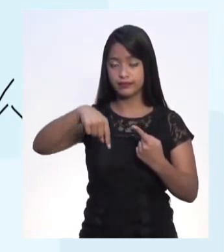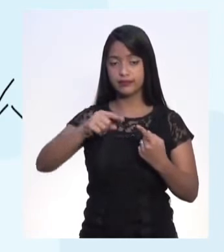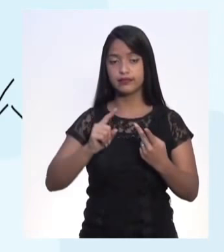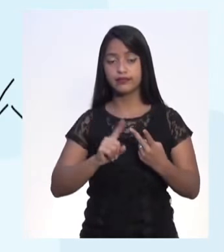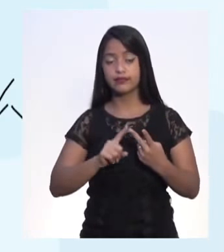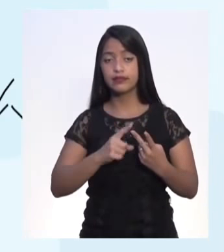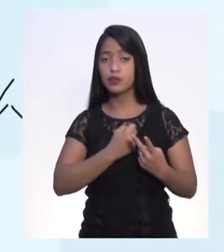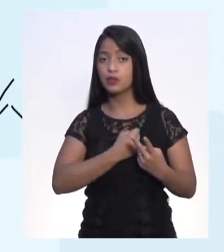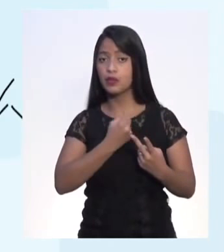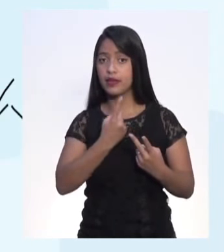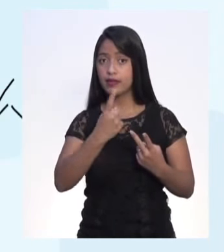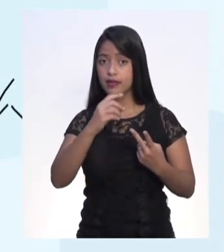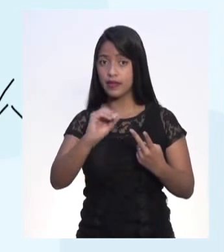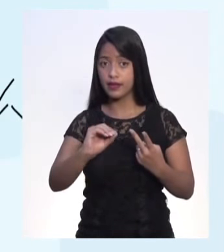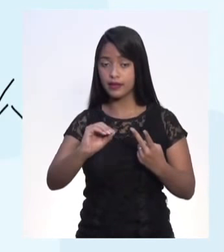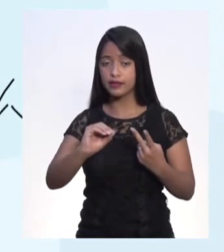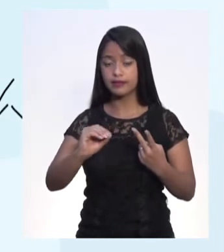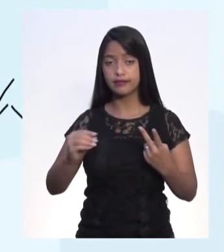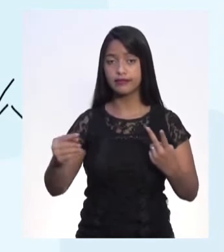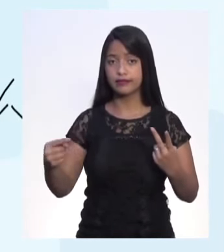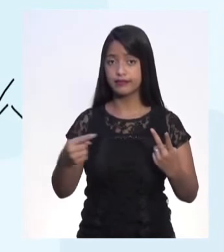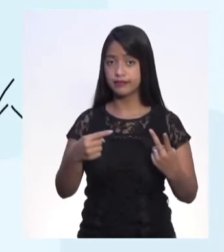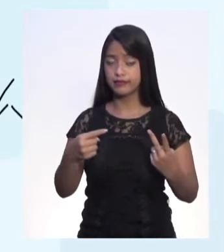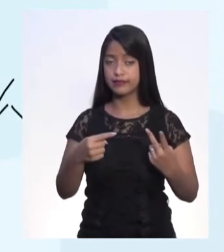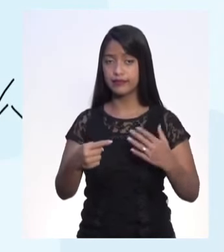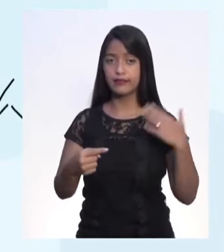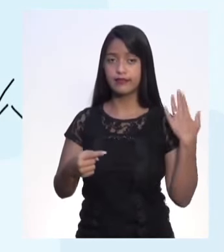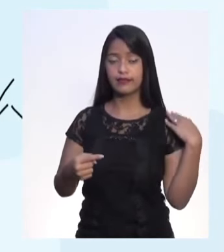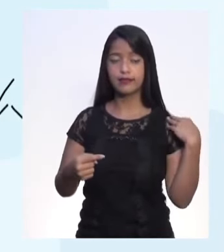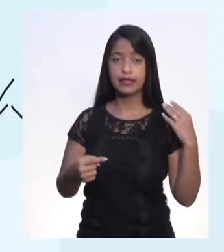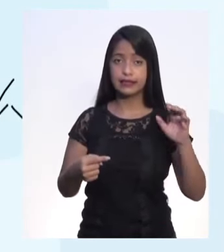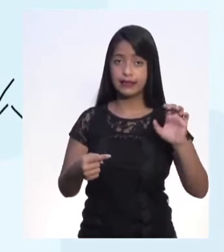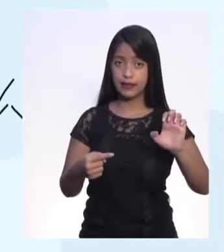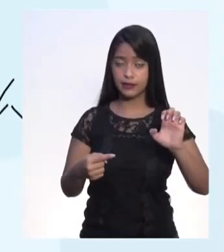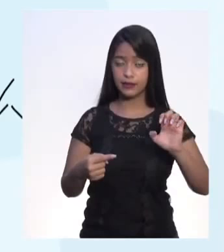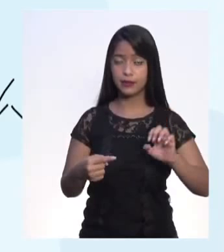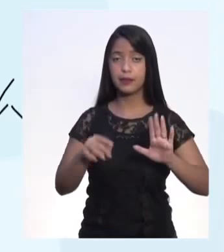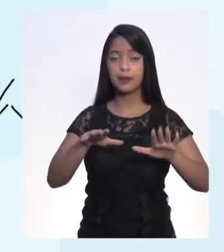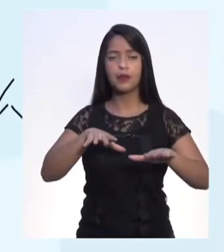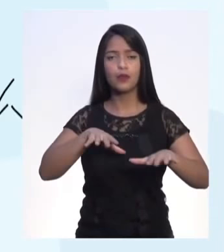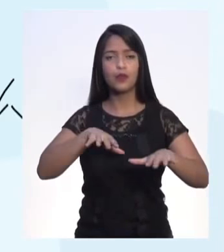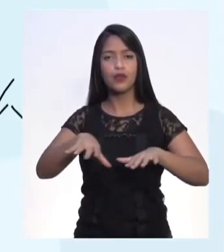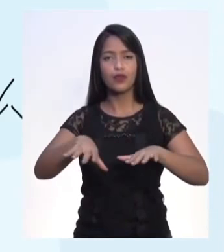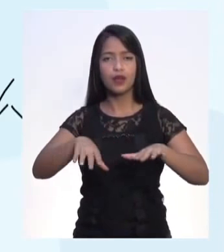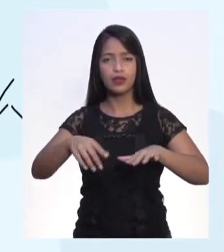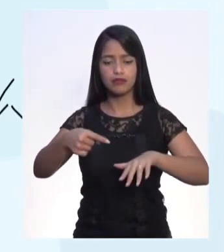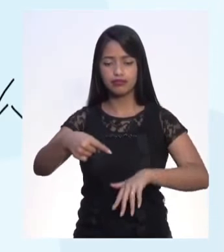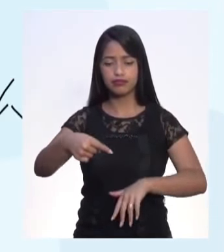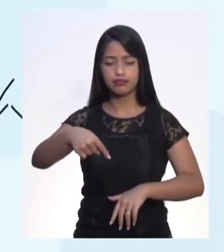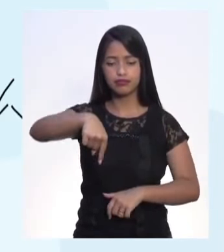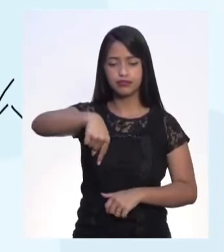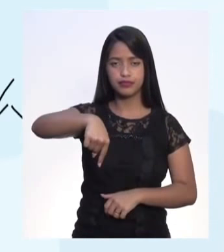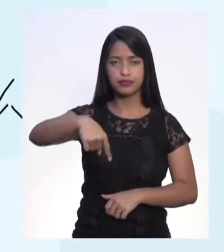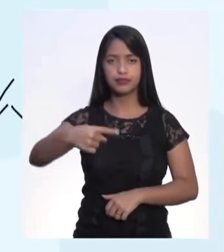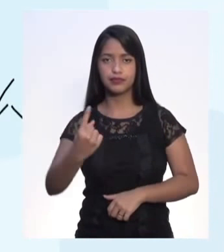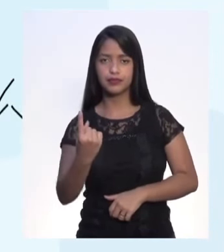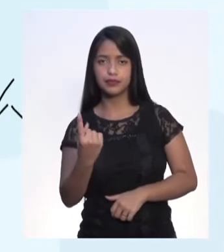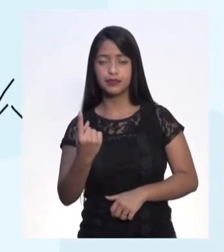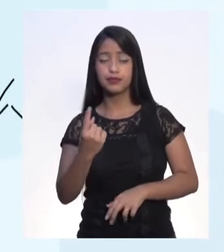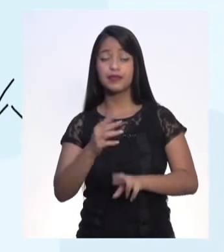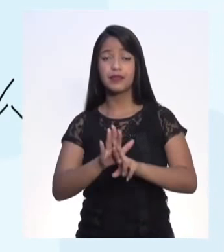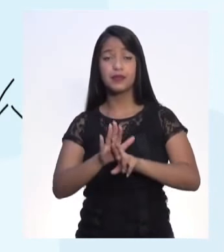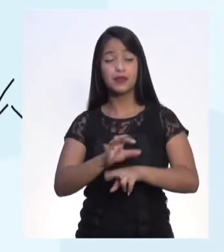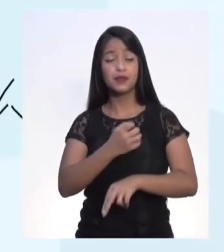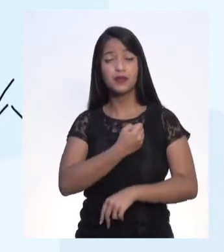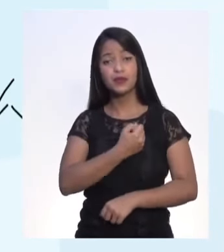vai ter a representação do 10 a setinha para a esquerda só que esse movimento das setas ele representava outros